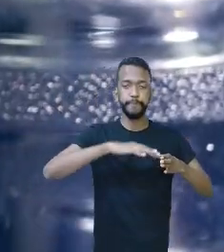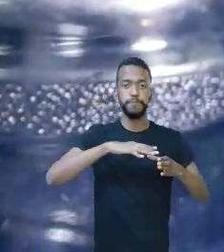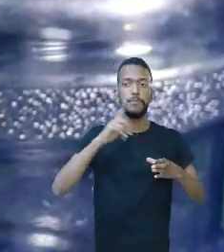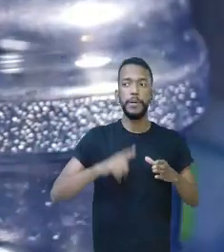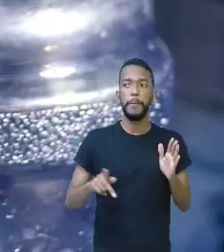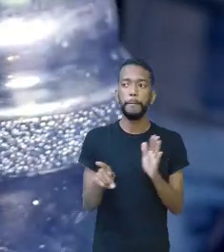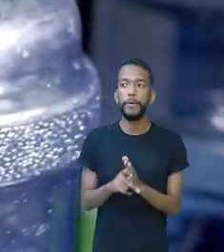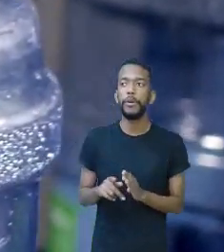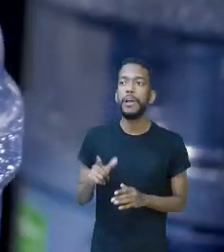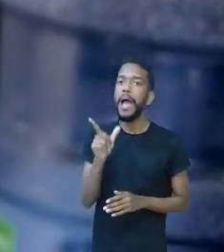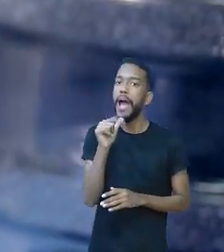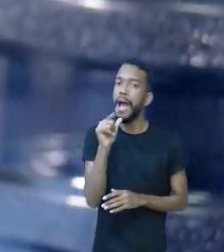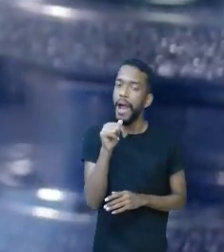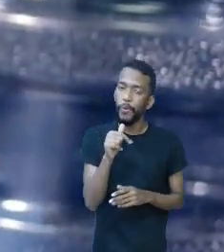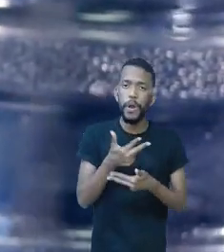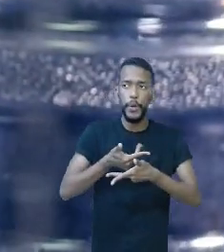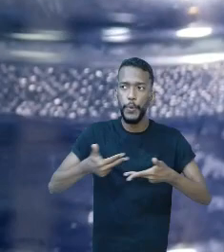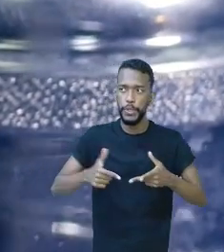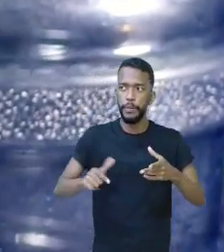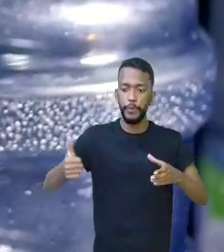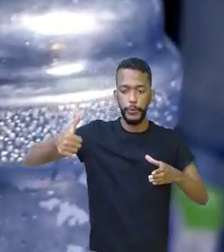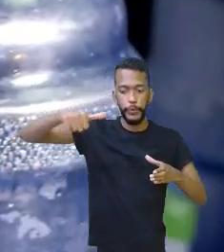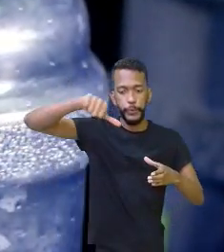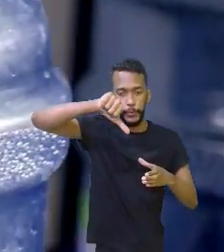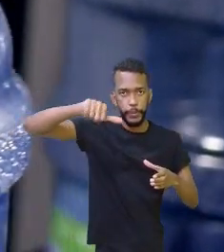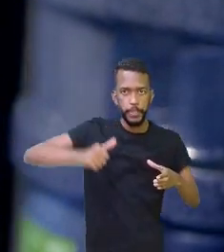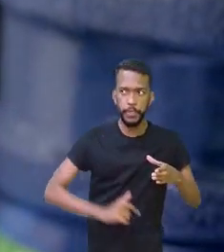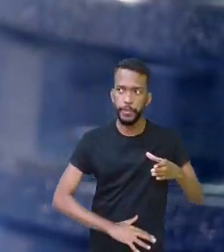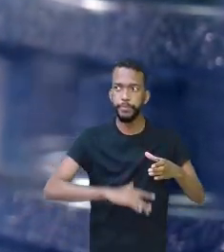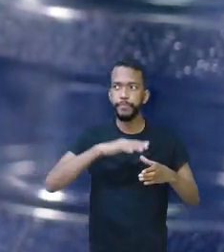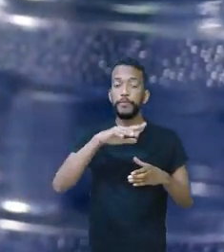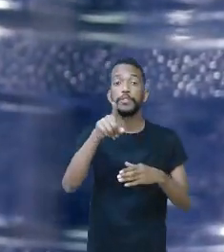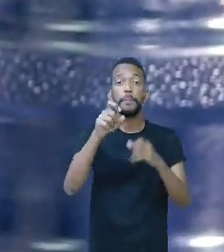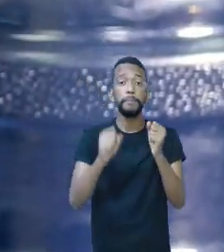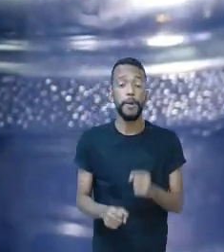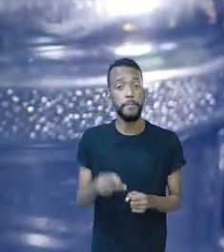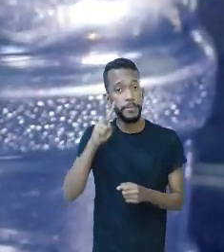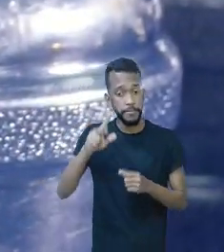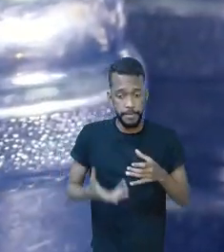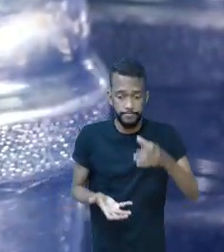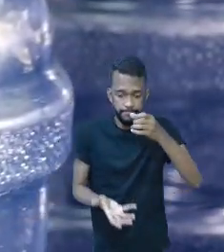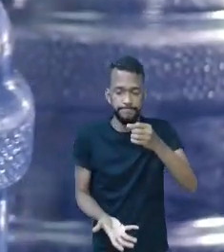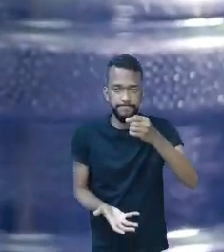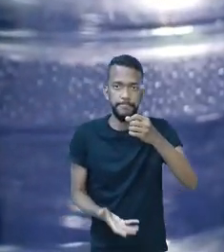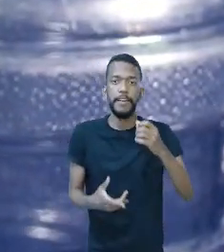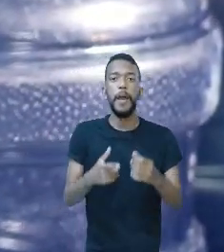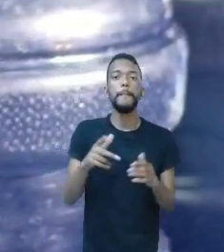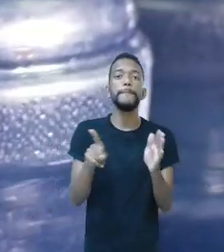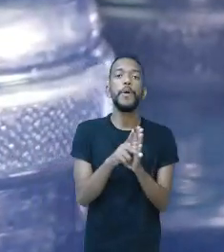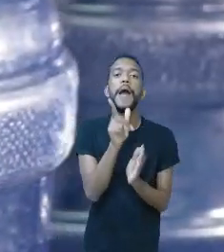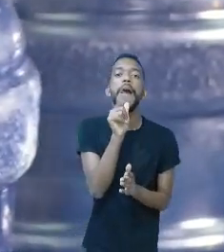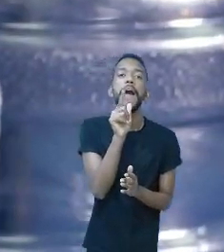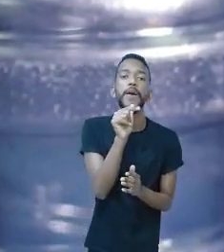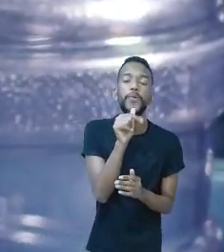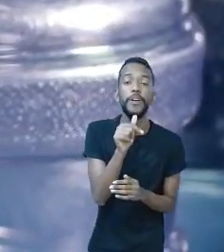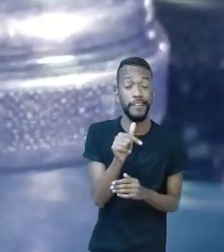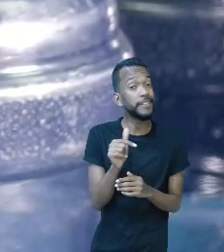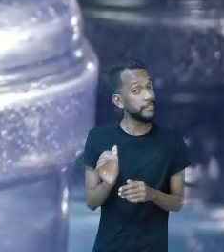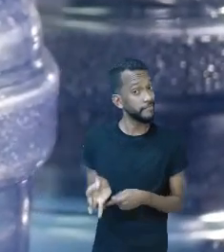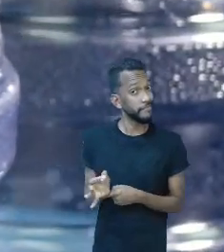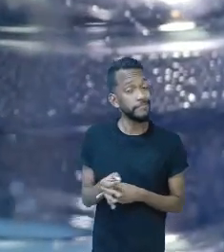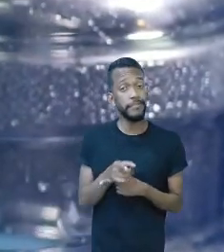os líquidos. Aí você pode perceber um garrafão. Quem nunca viu um garrafão de água? E é